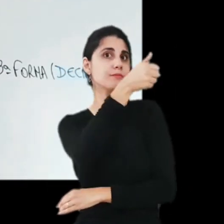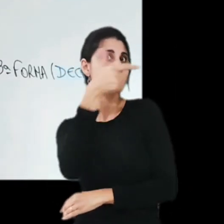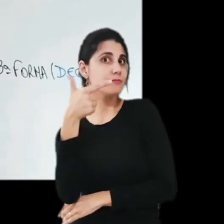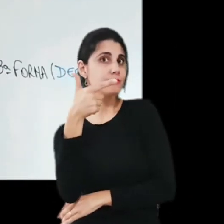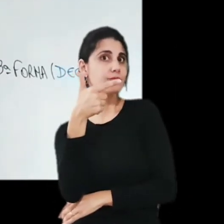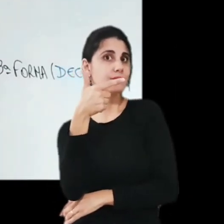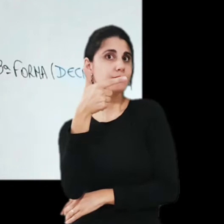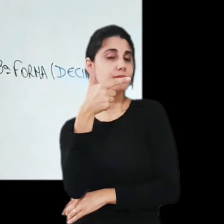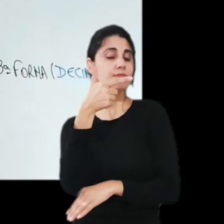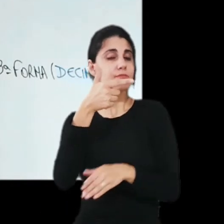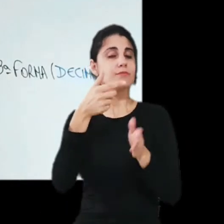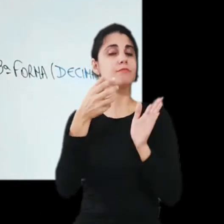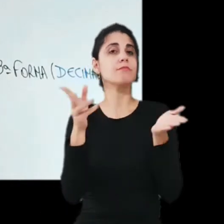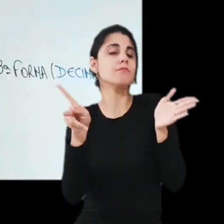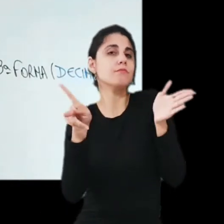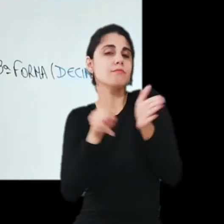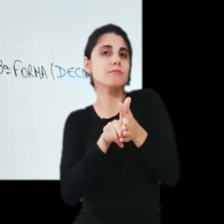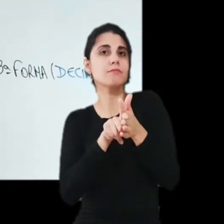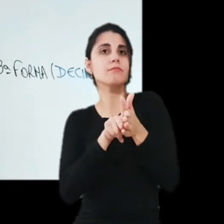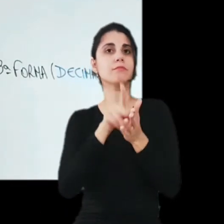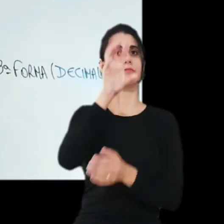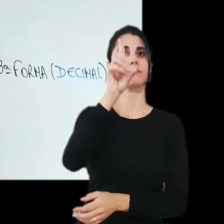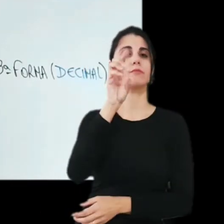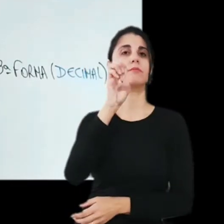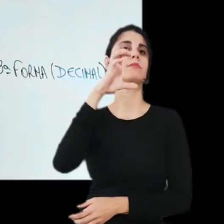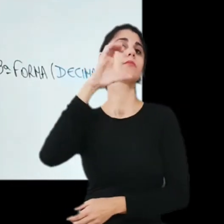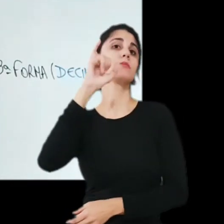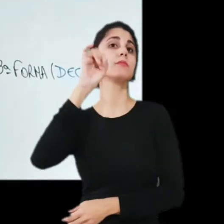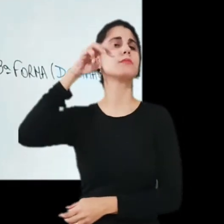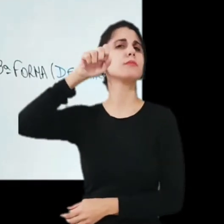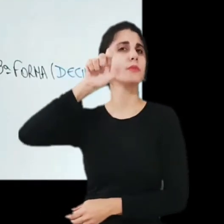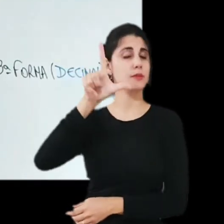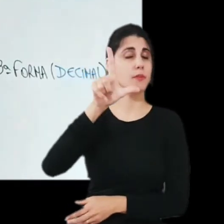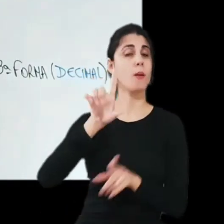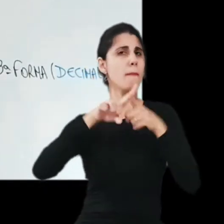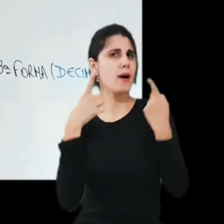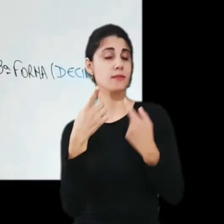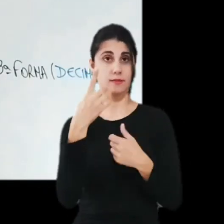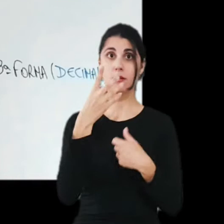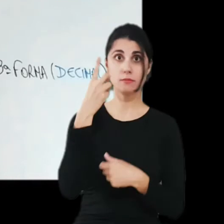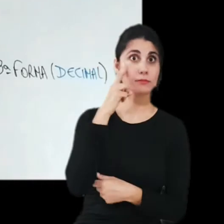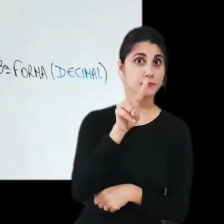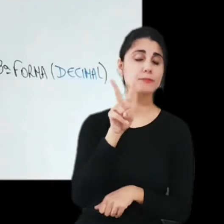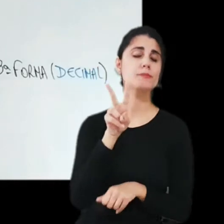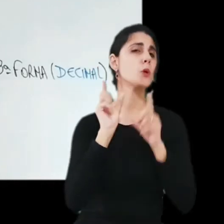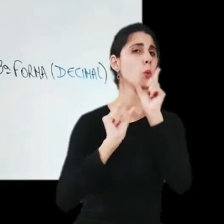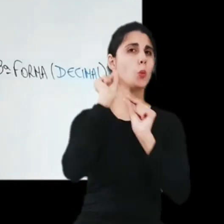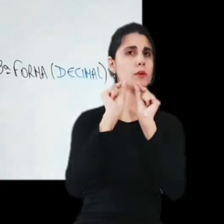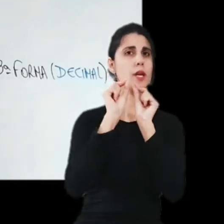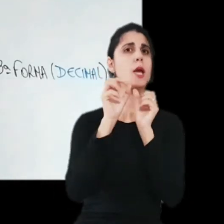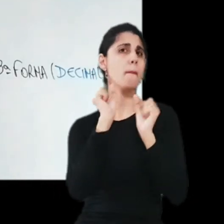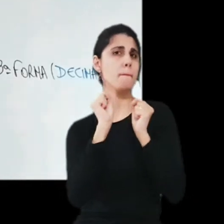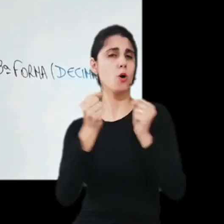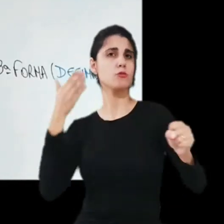0,12, que é a sua forma decimal. Agora, observe o seguinte. Eu posso ir direto da forma